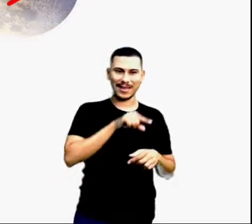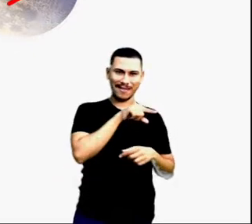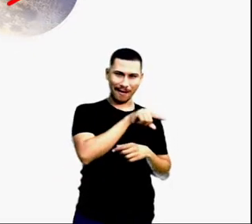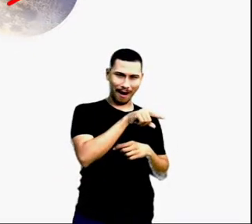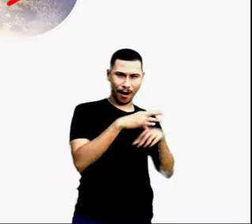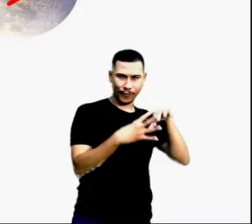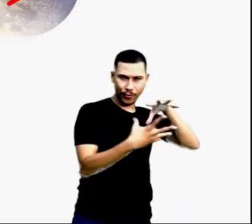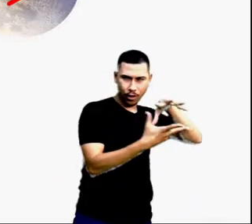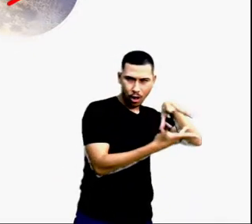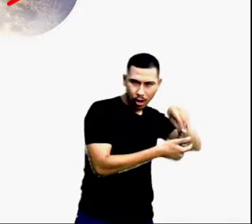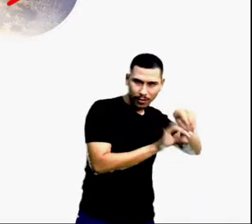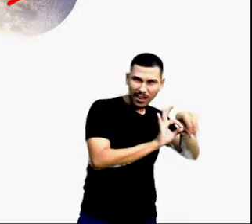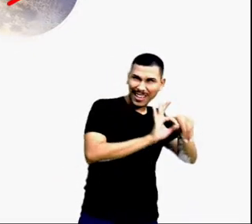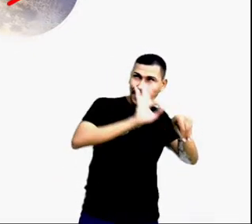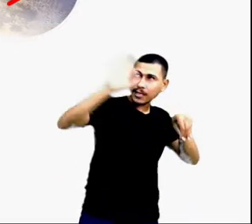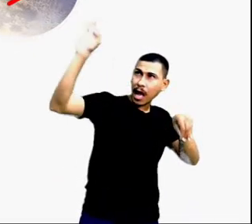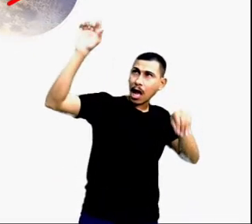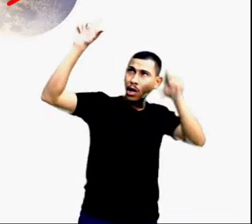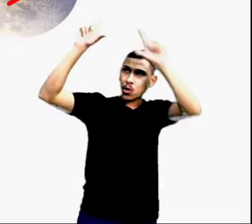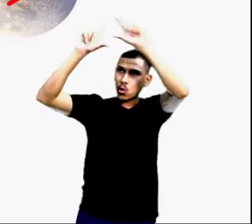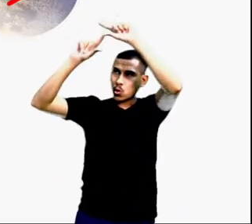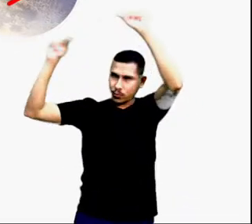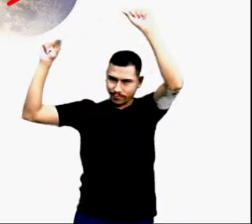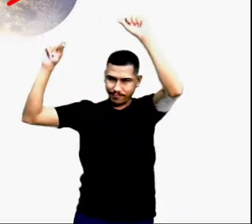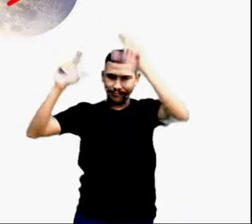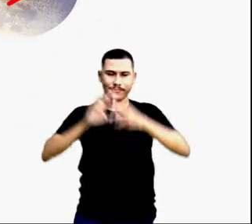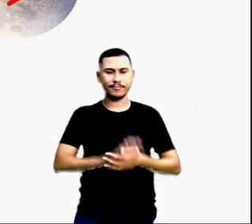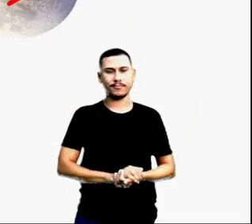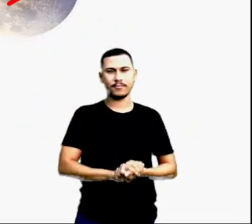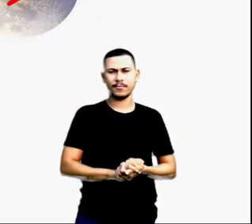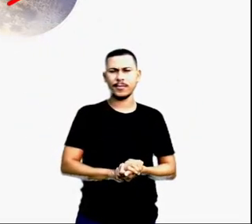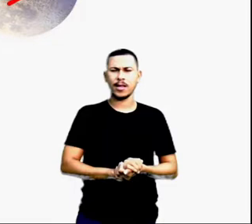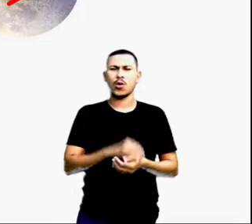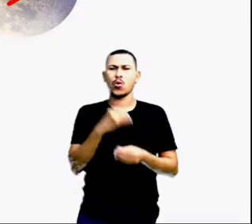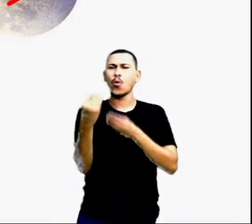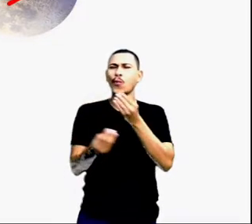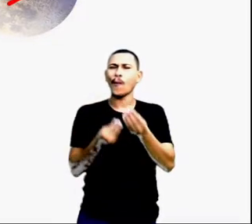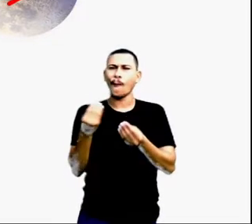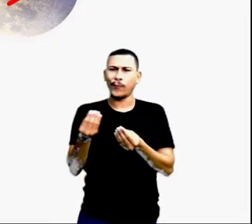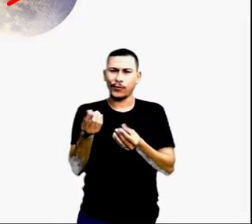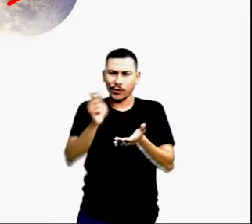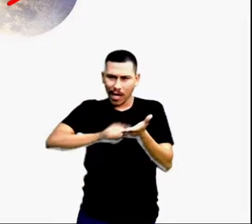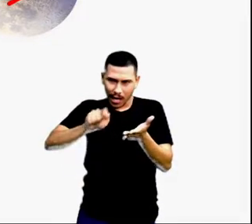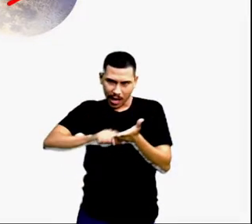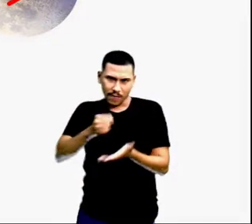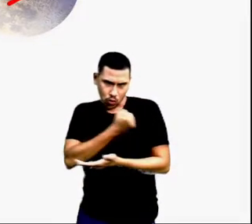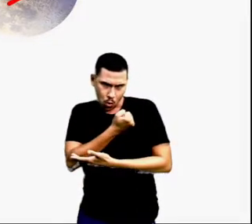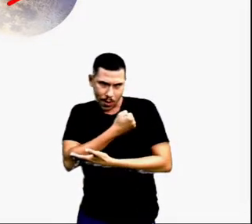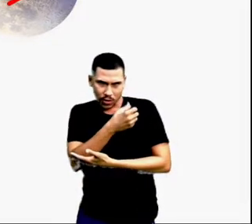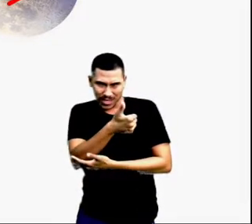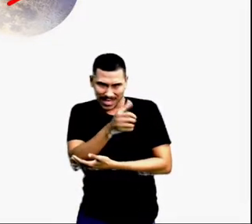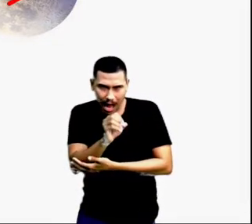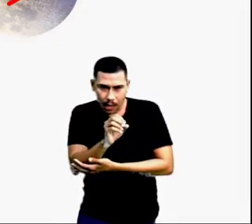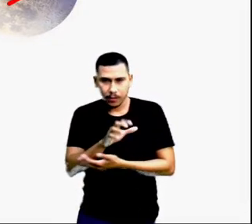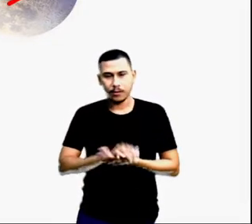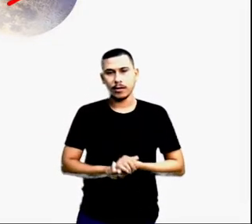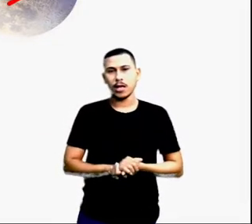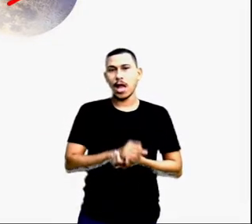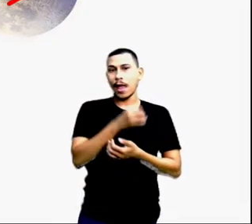milhões de metros vamos escrever esse número aqui na base 10